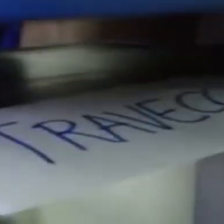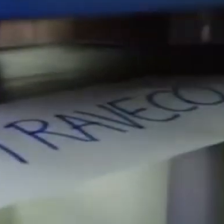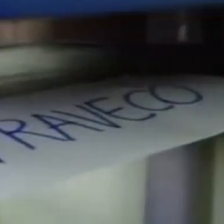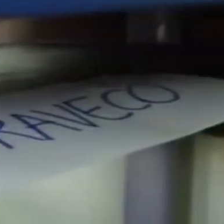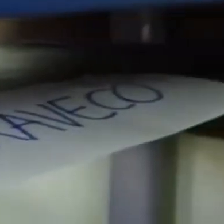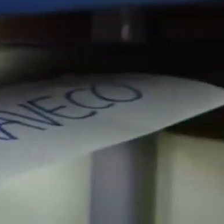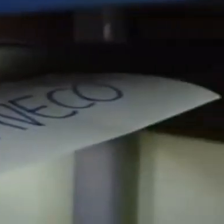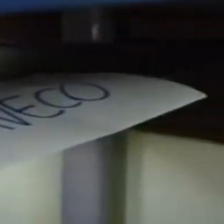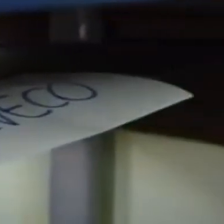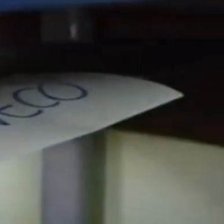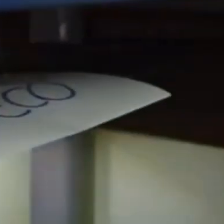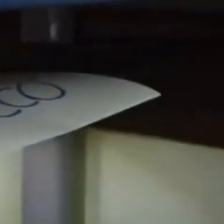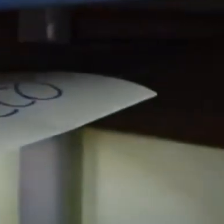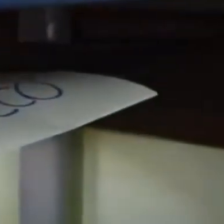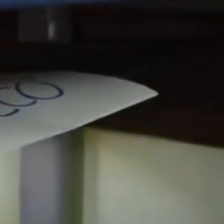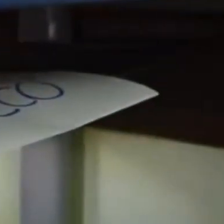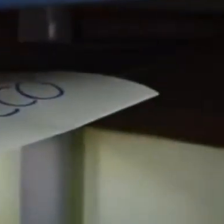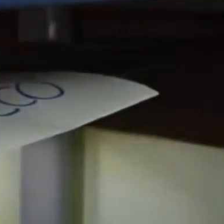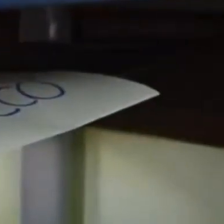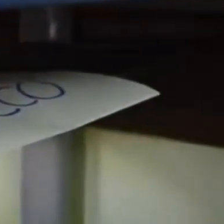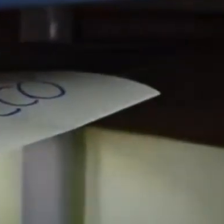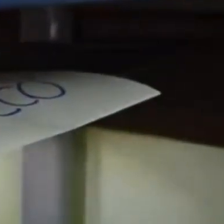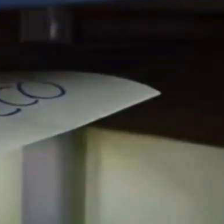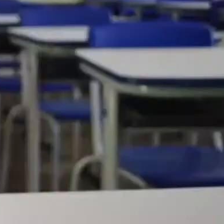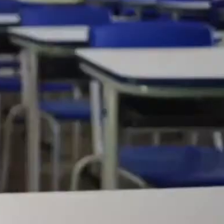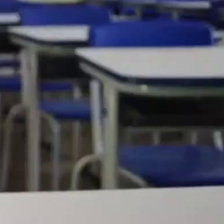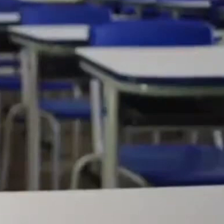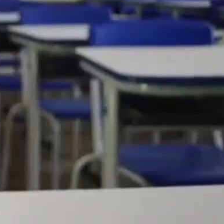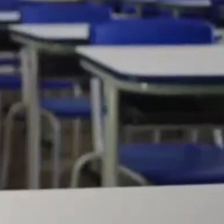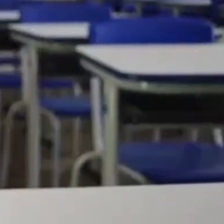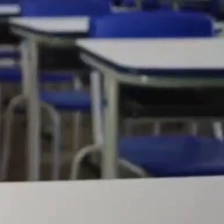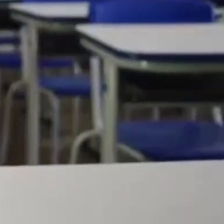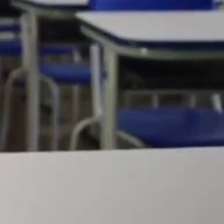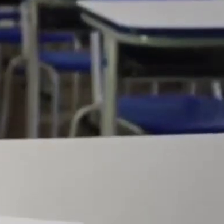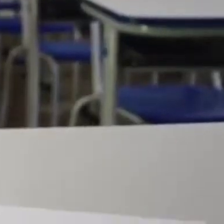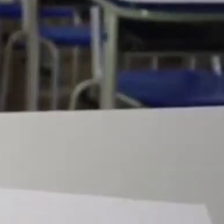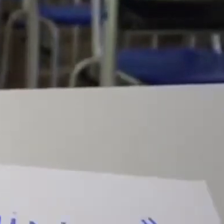Porque tinha alguns pensamentos que me surpreendiam e me assustavam?